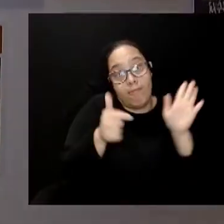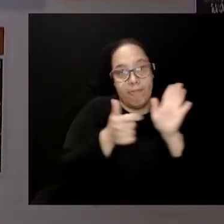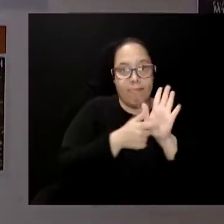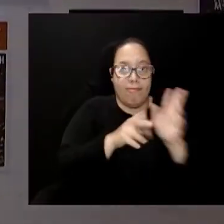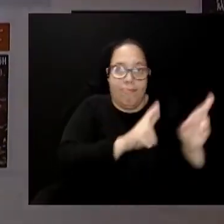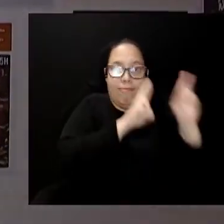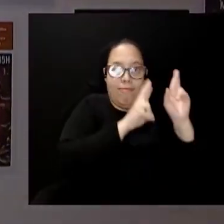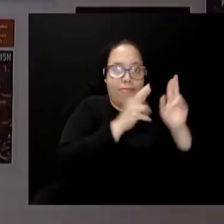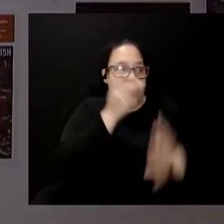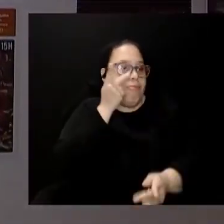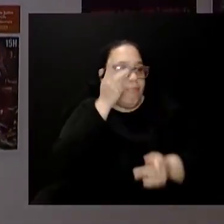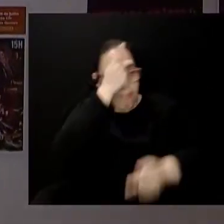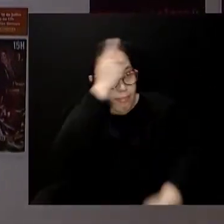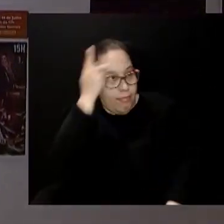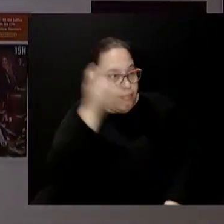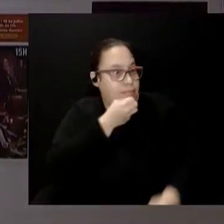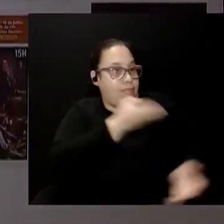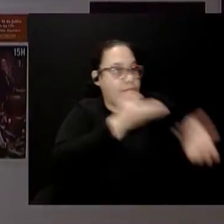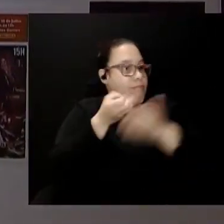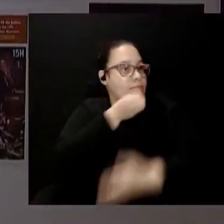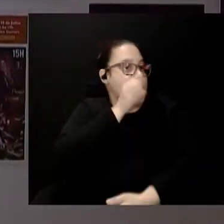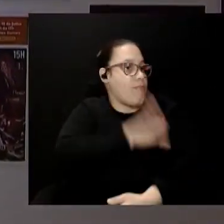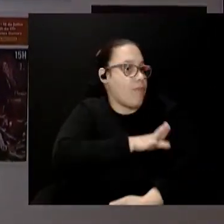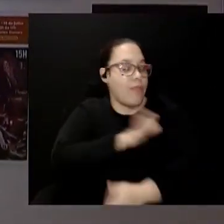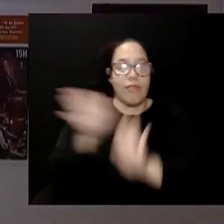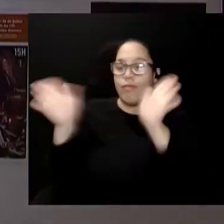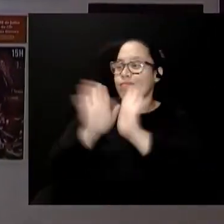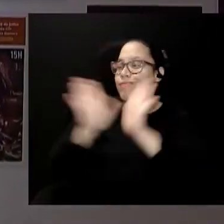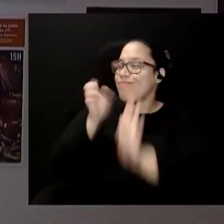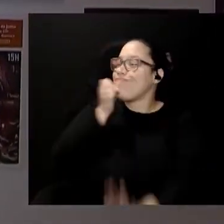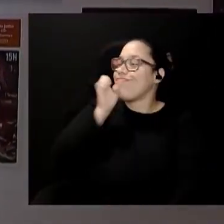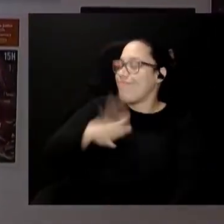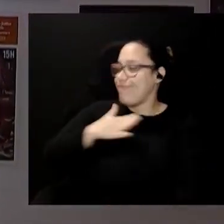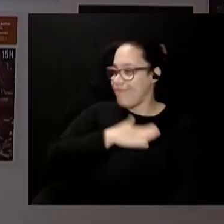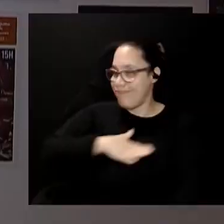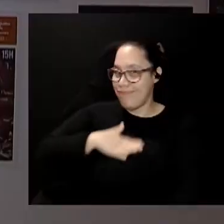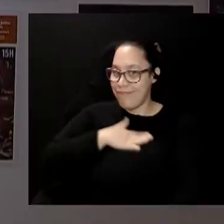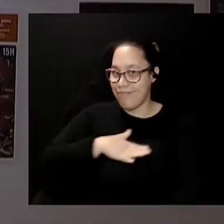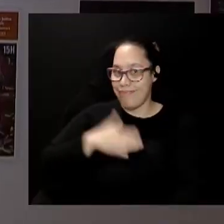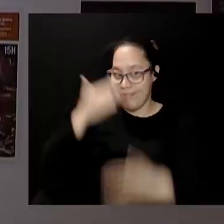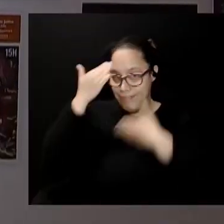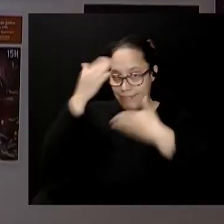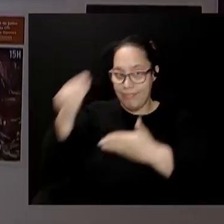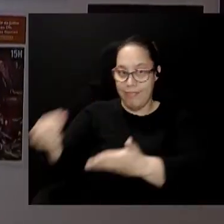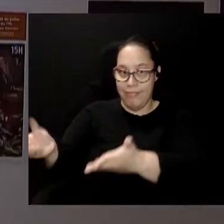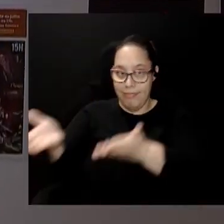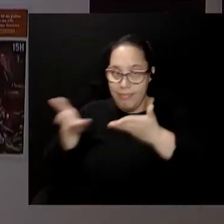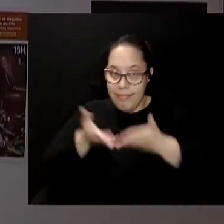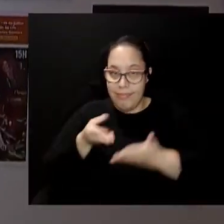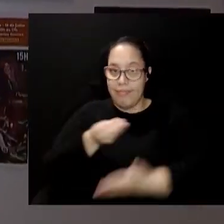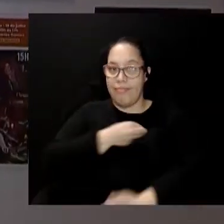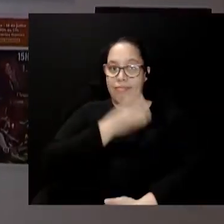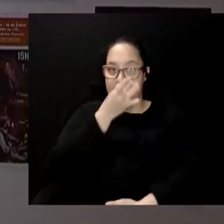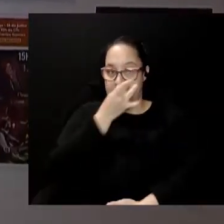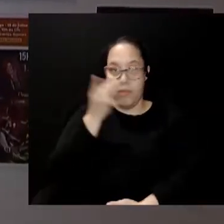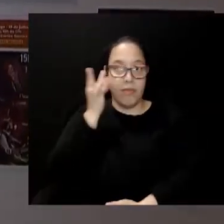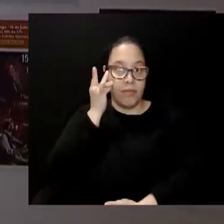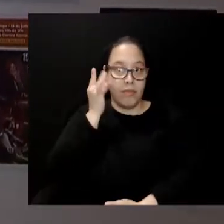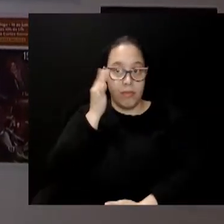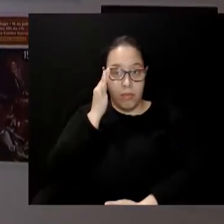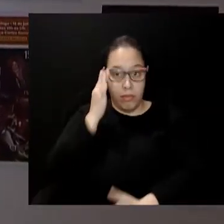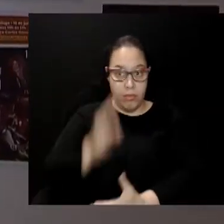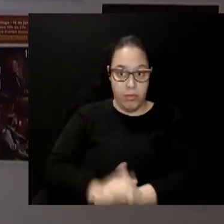muito bem-vinda, boa tarde. Boa tarde, muito obrigada pela presença, por virem aqui mostrar a nossa exposição